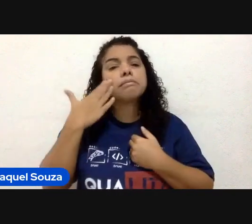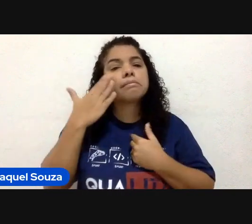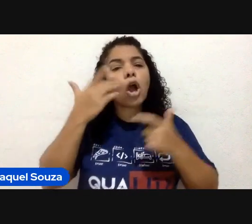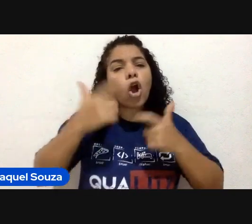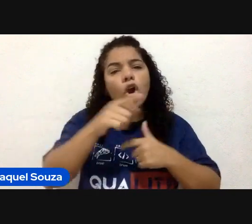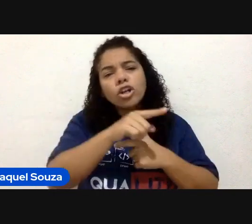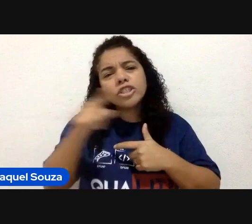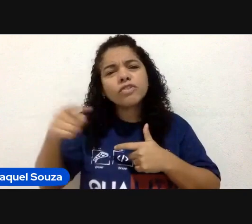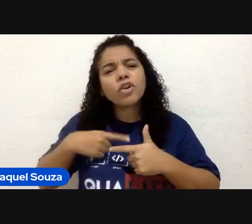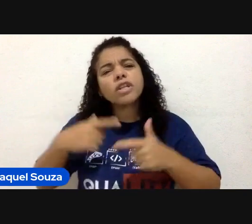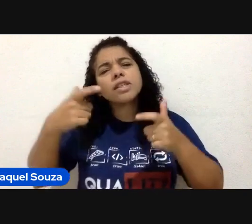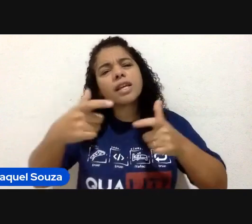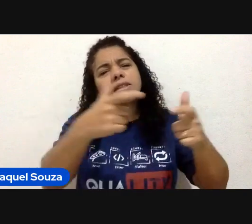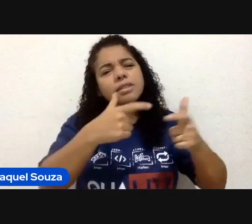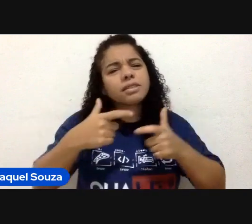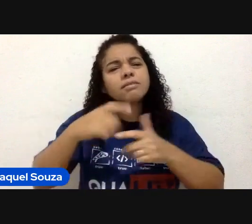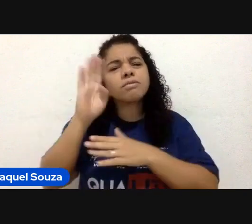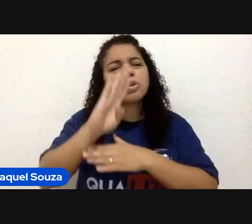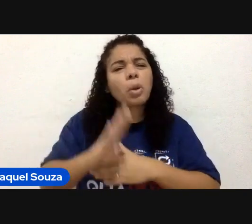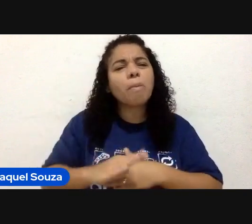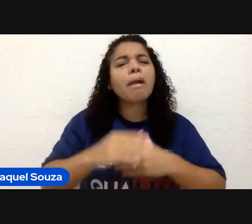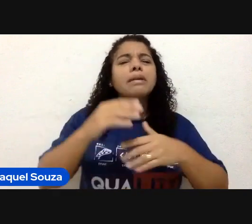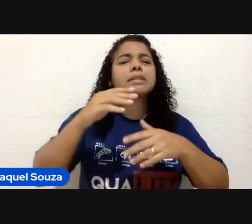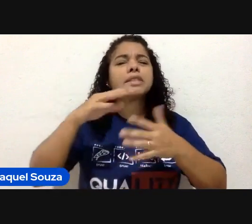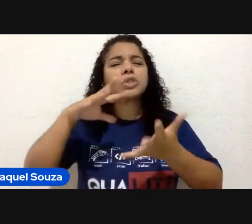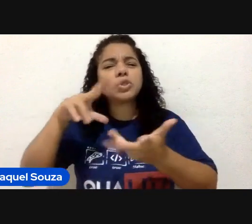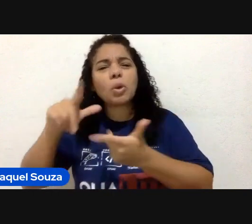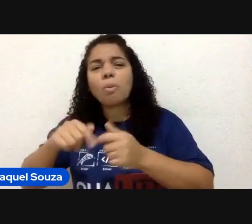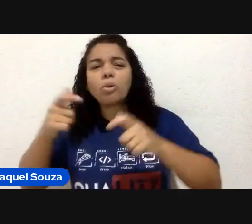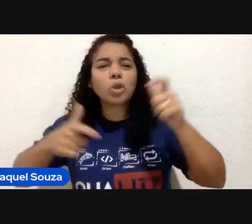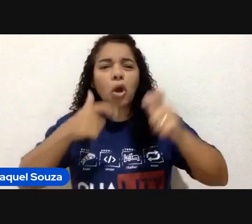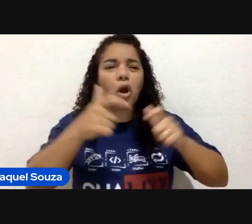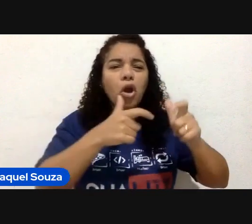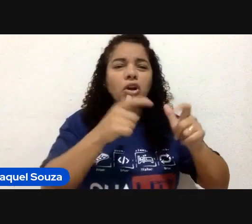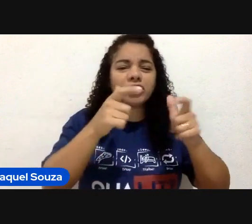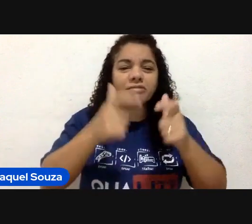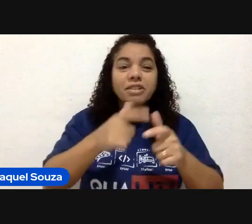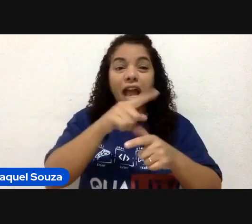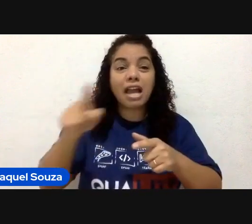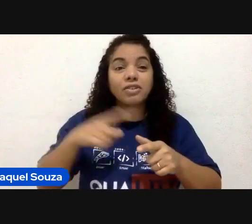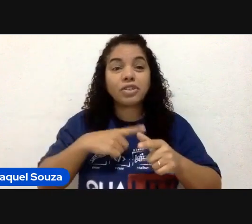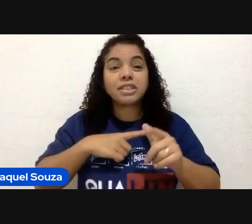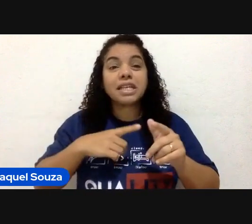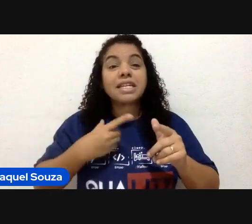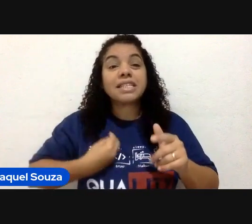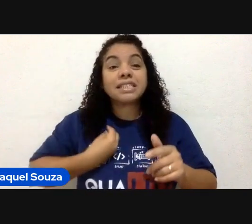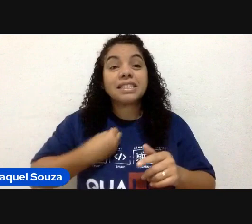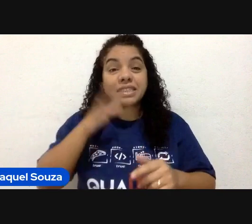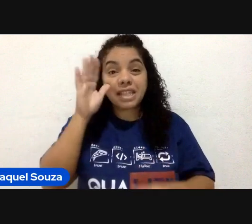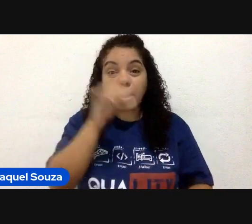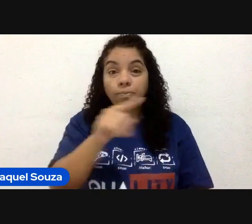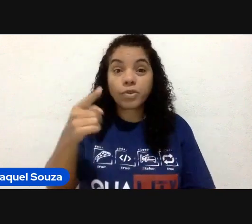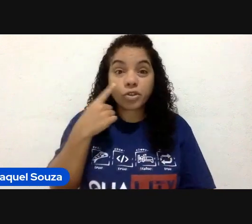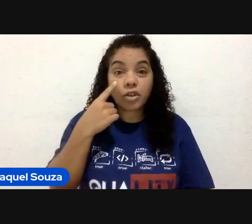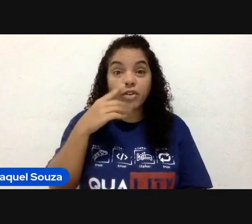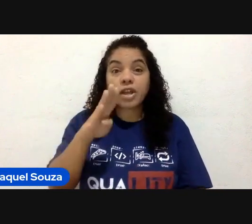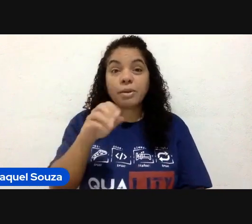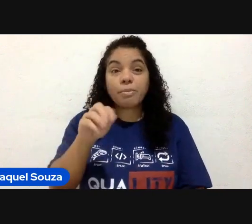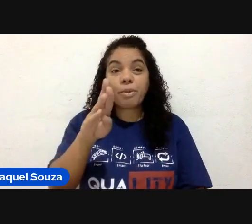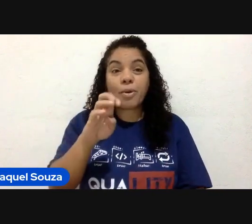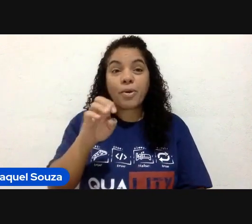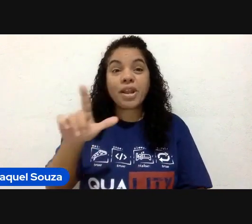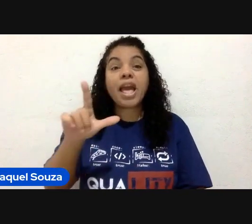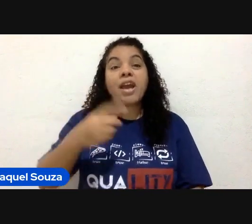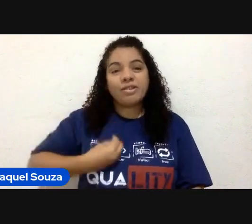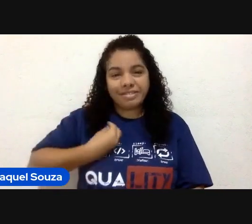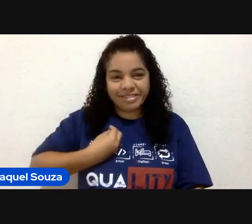estão falando, do Brasil, do mundo, para conhecer mais sobre vocês. Ó, tô vendo que o Borel tá por aqui